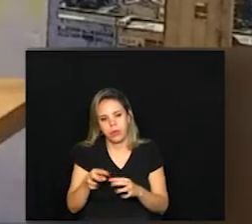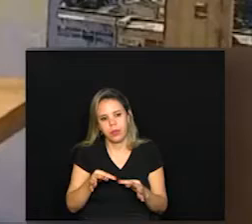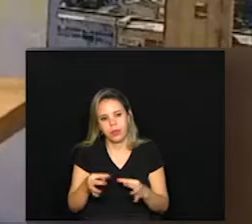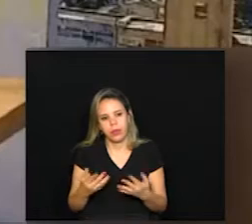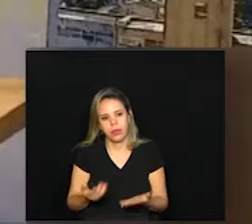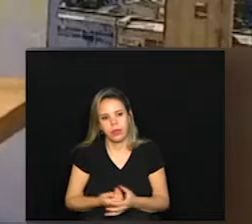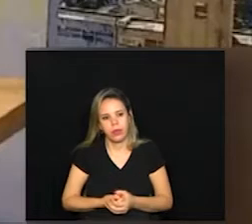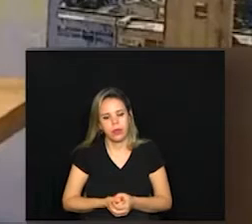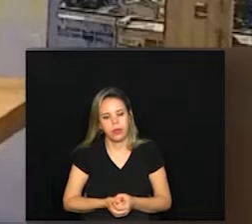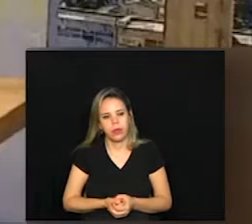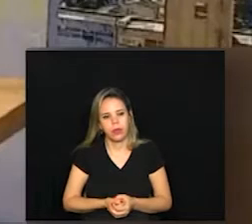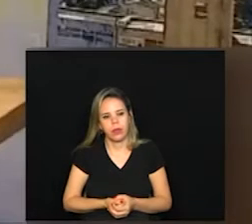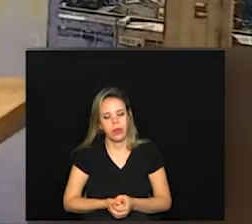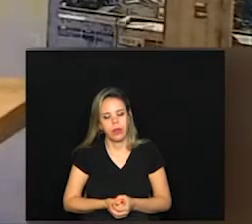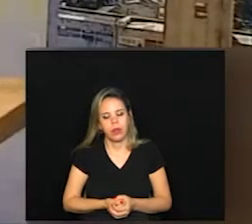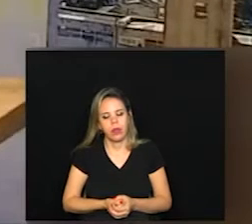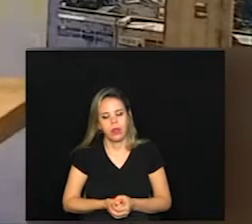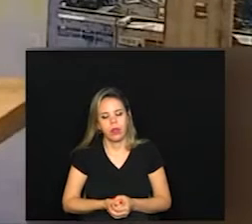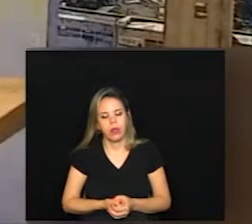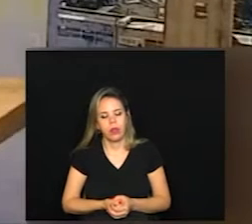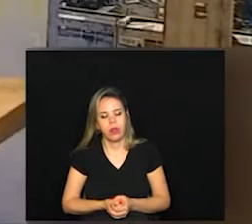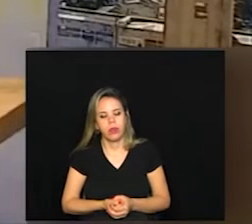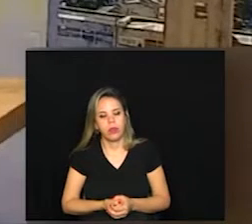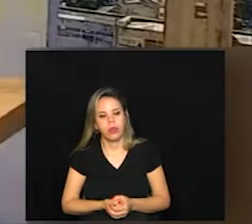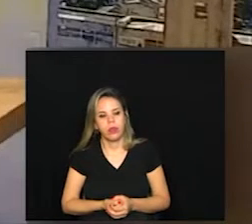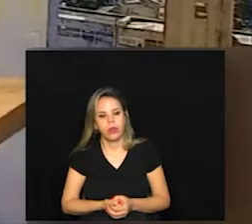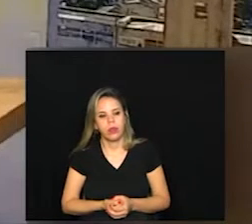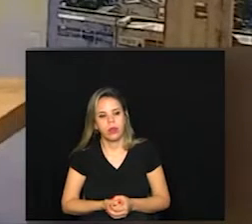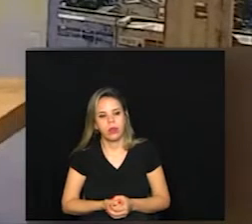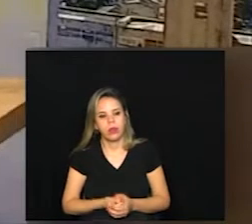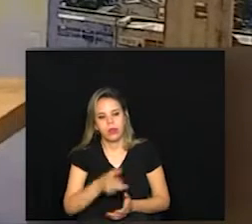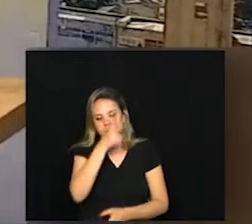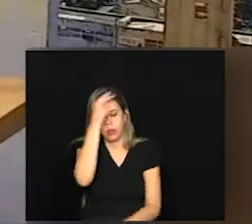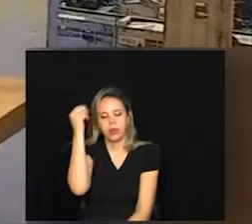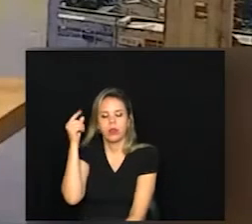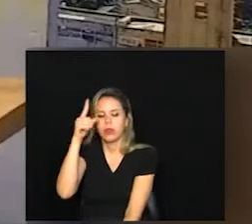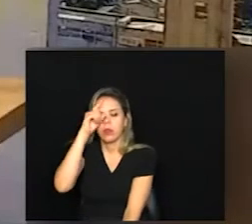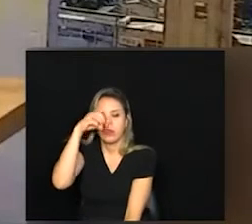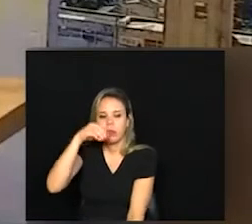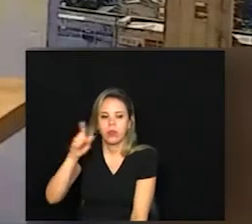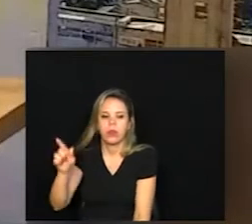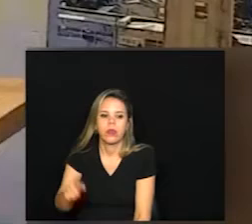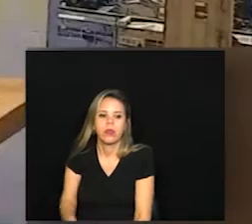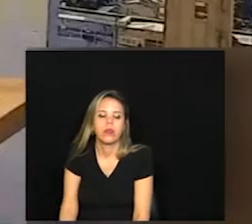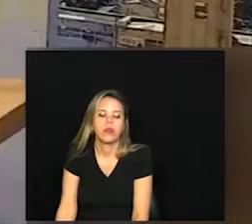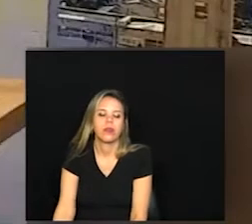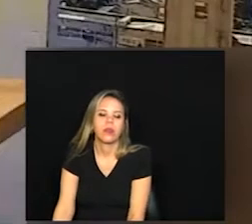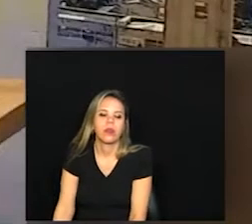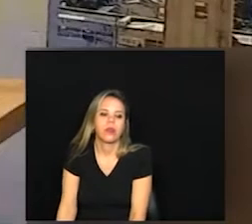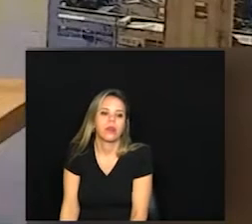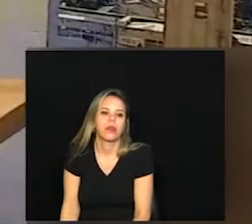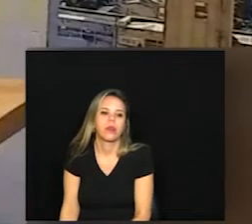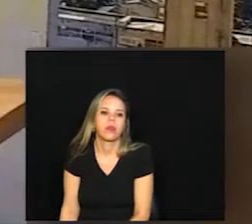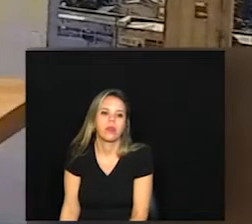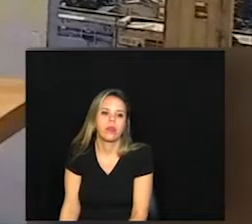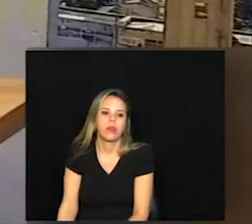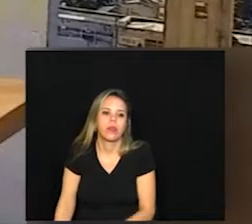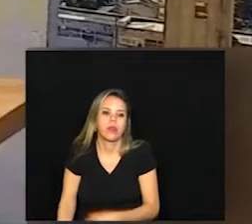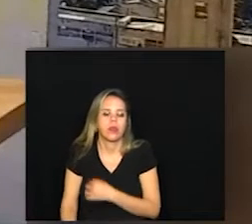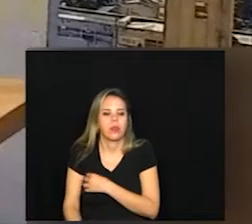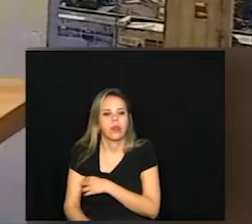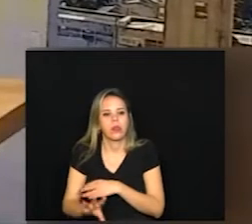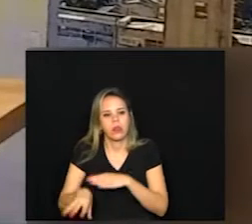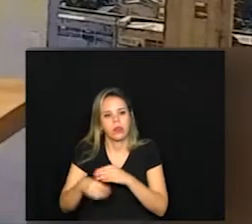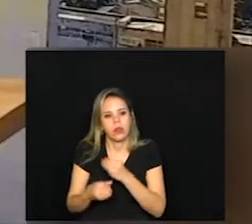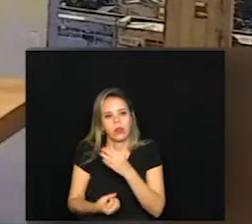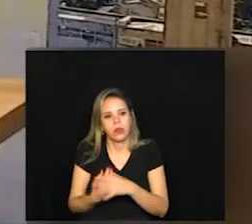Gatinho. Não teria como a Prefeitura, através do Hospital Mário Gatti, dar início ao processo de